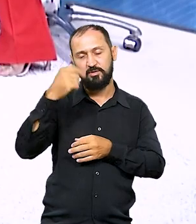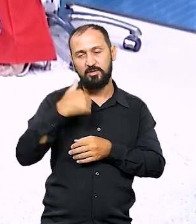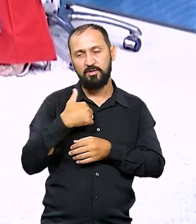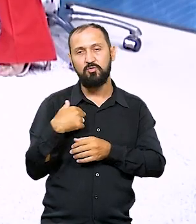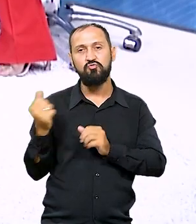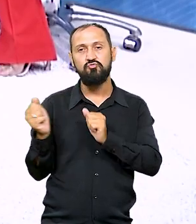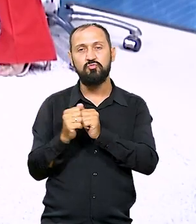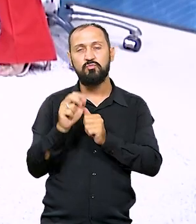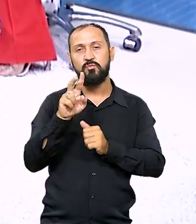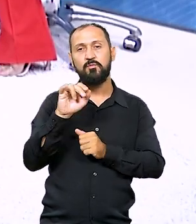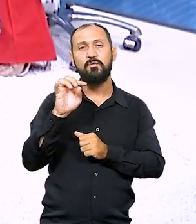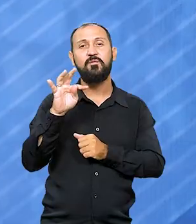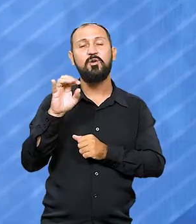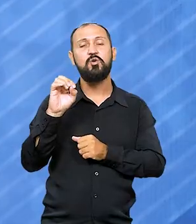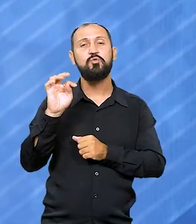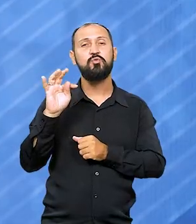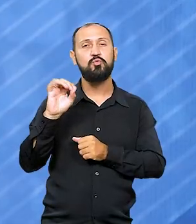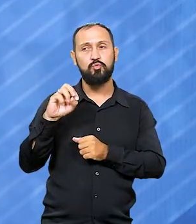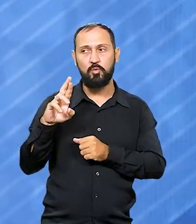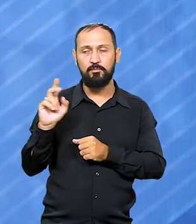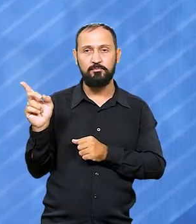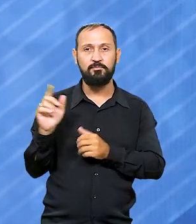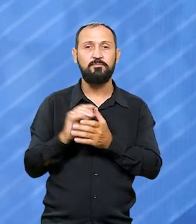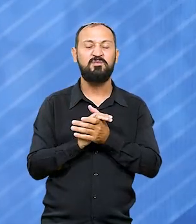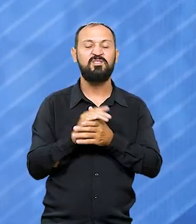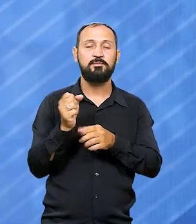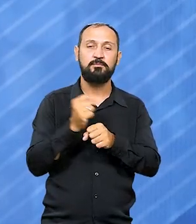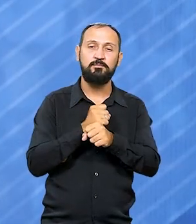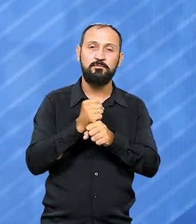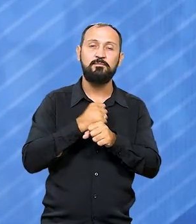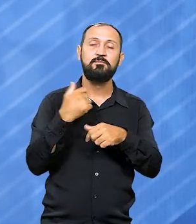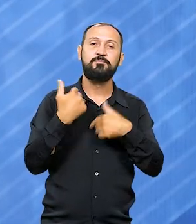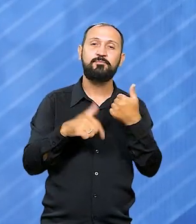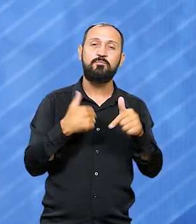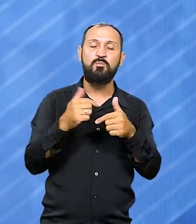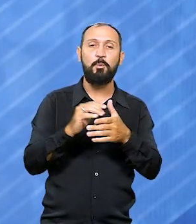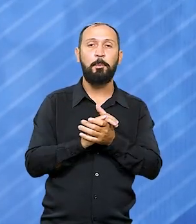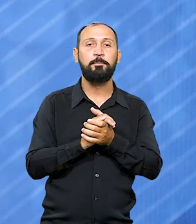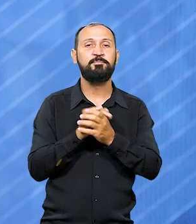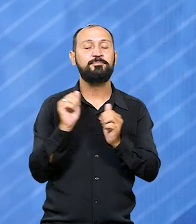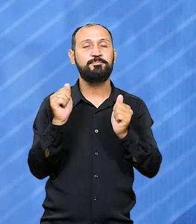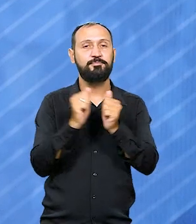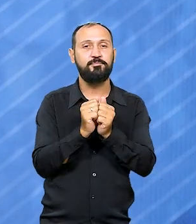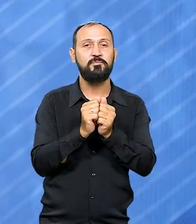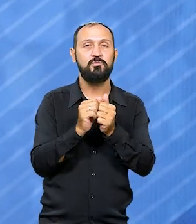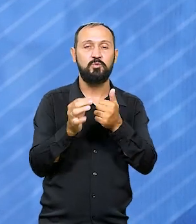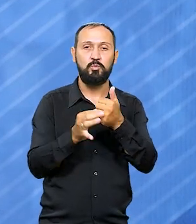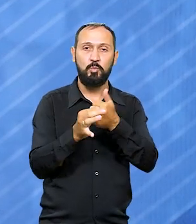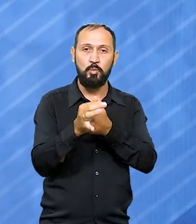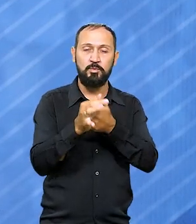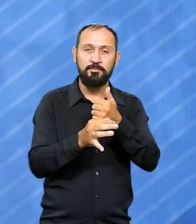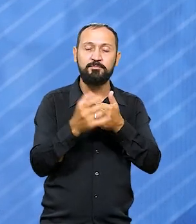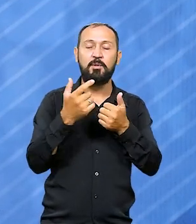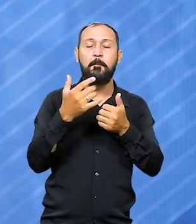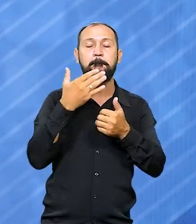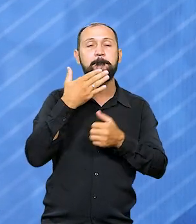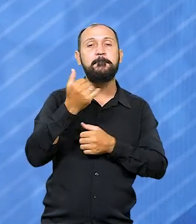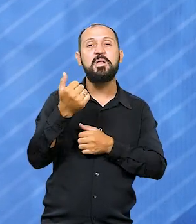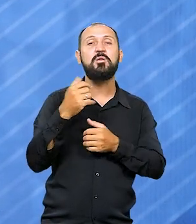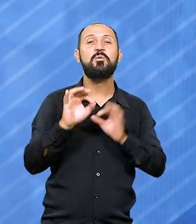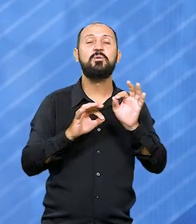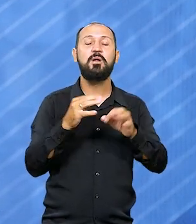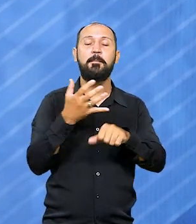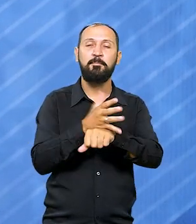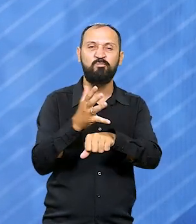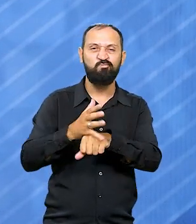Estamos na diretoria, eu e o Dr. Victor Banguin, e durante o ano nós temos trabalhando junto ao tribunal,